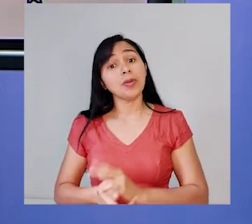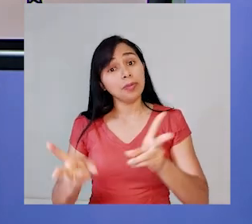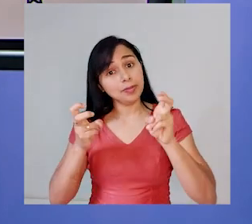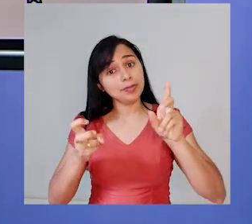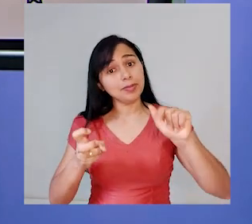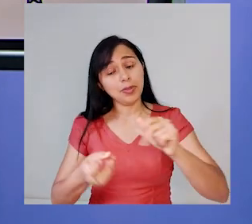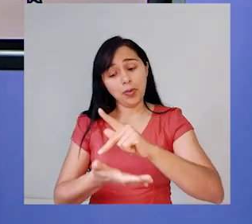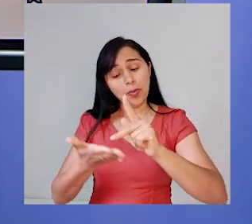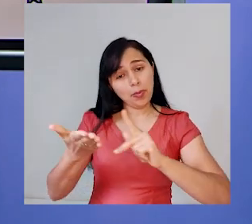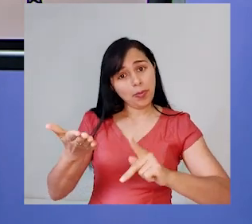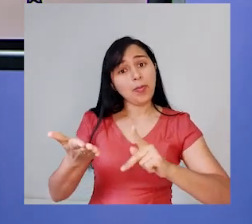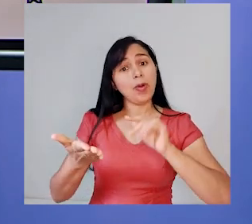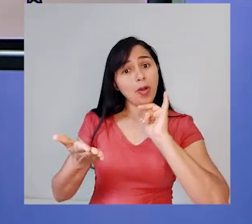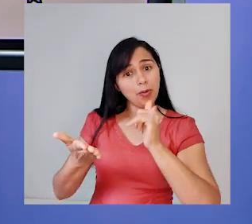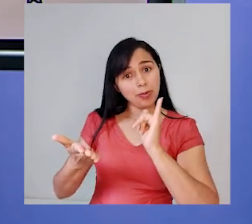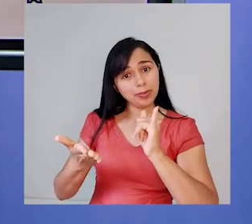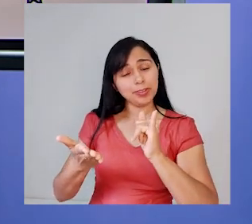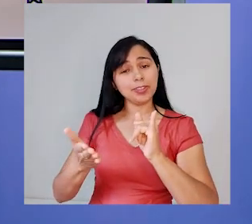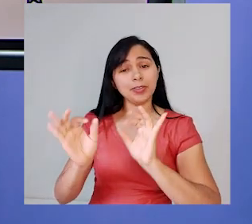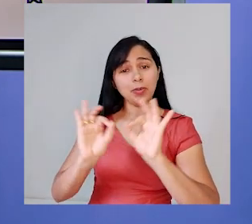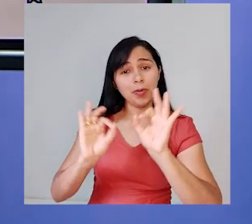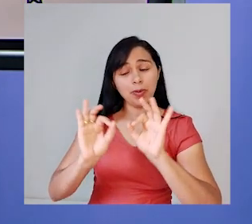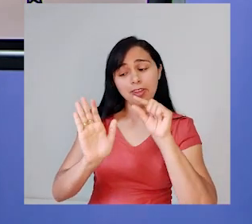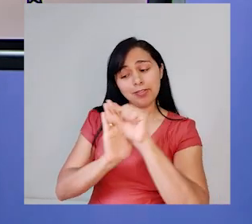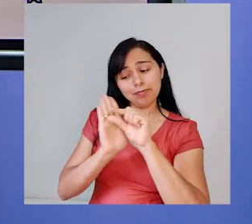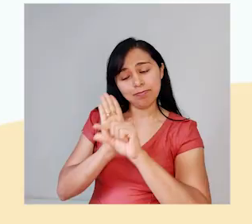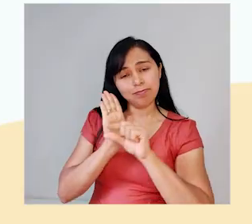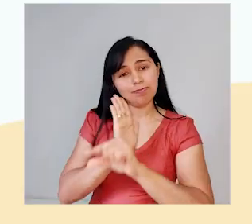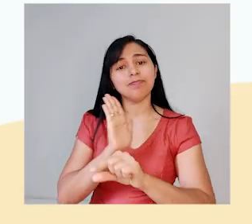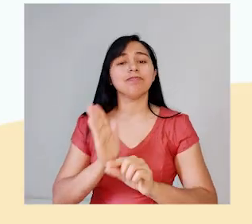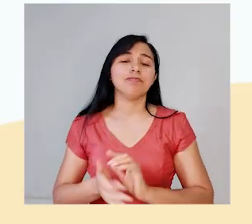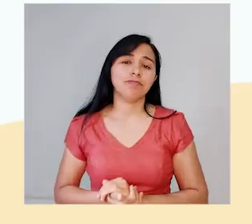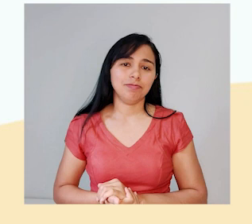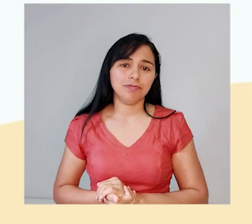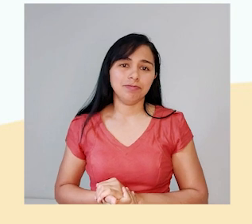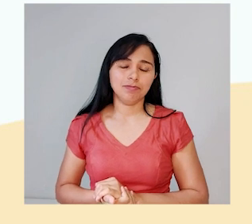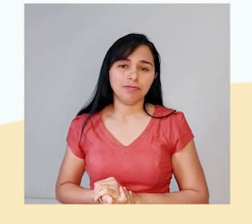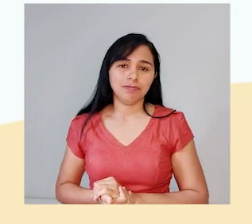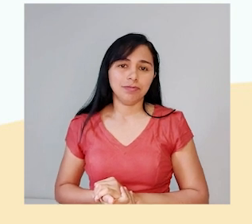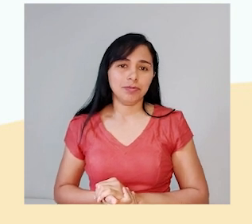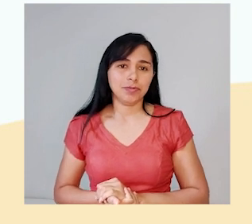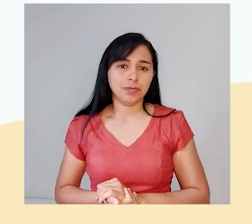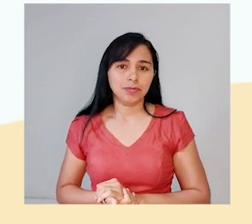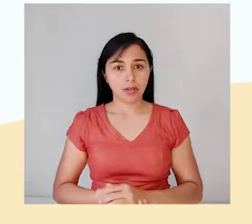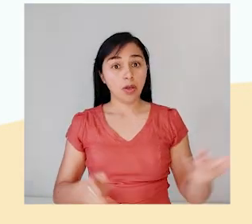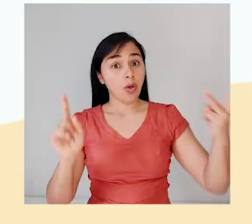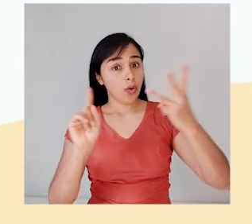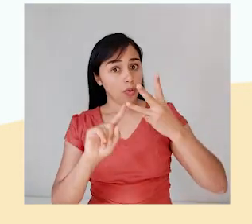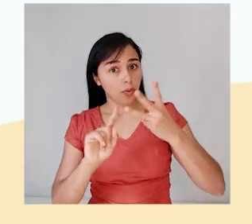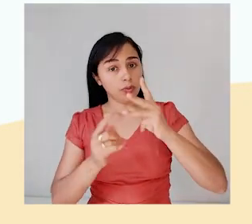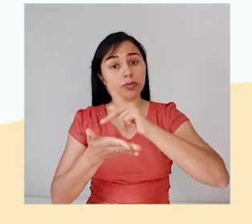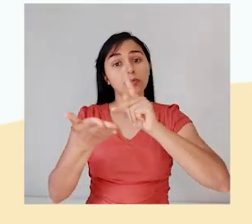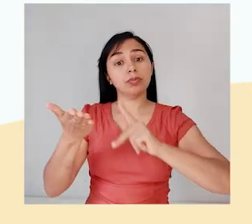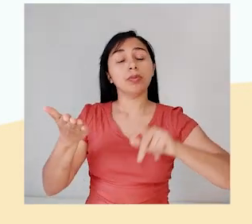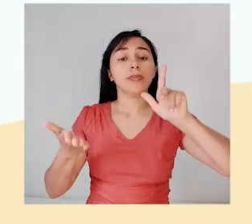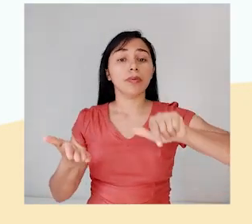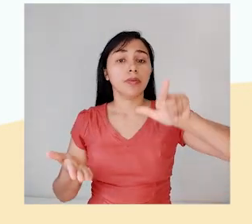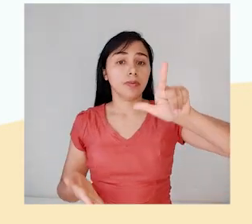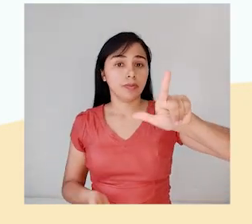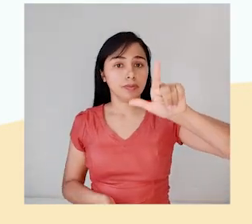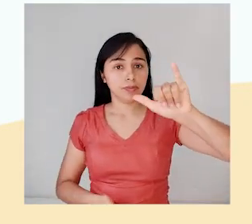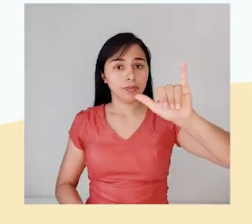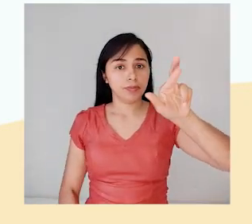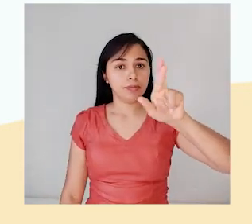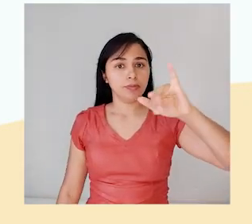se desenrolando através das falas dos personagens. O outro tipo de poema é o lírico, que é aquele que